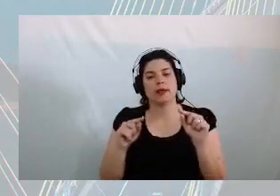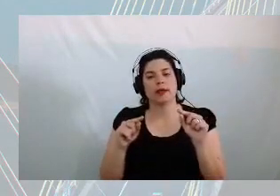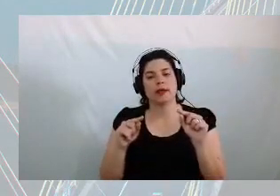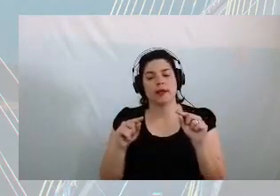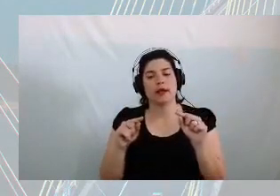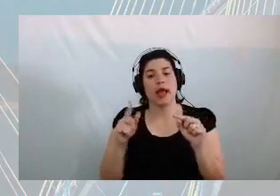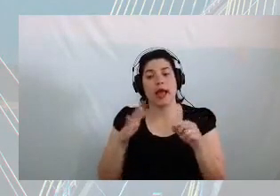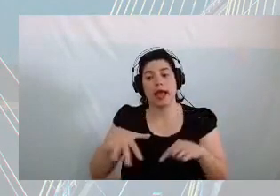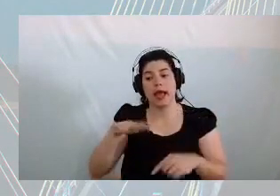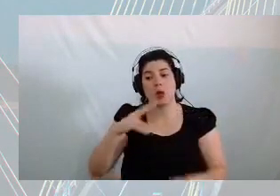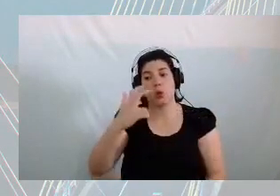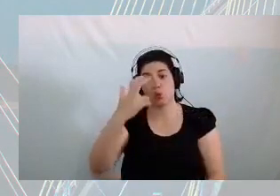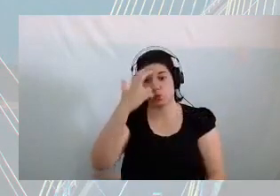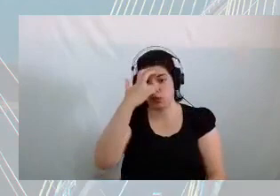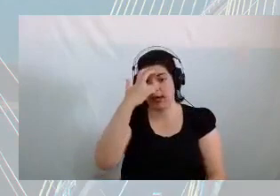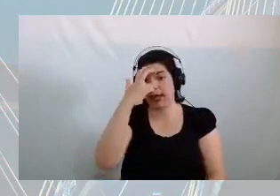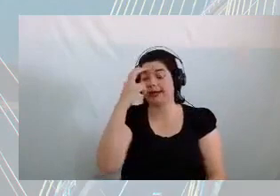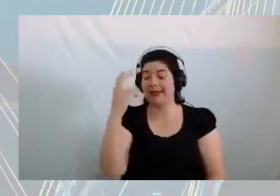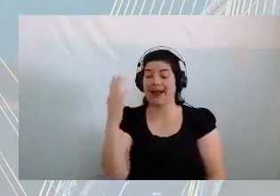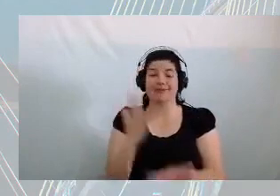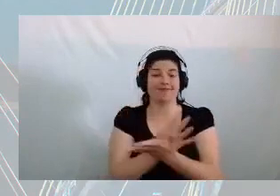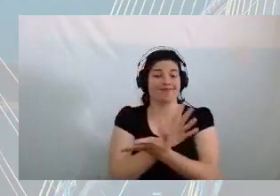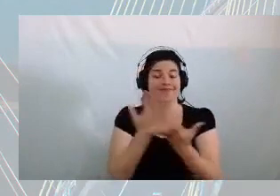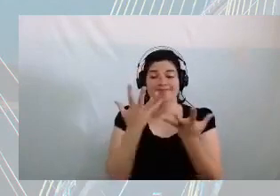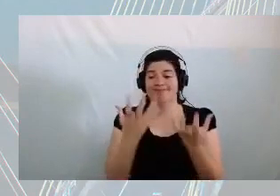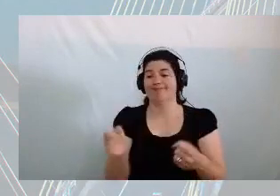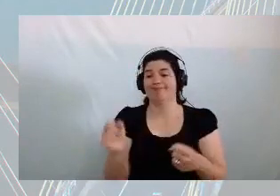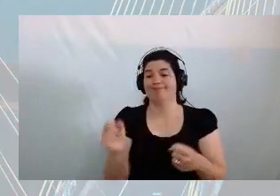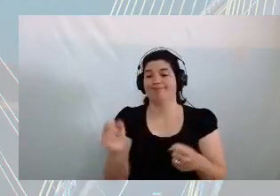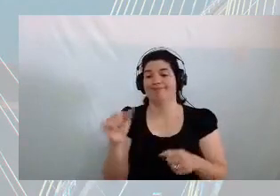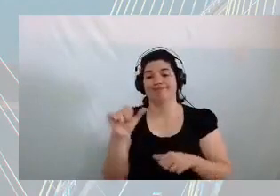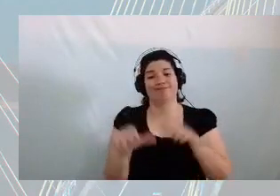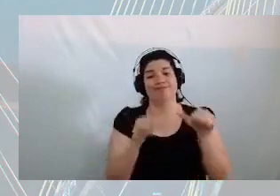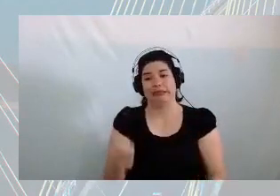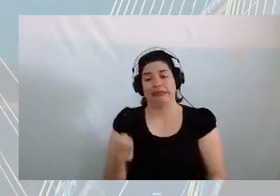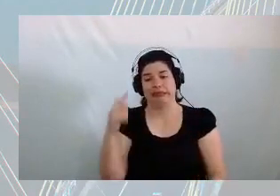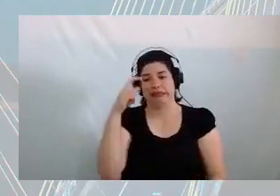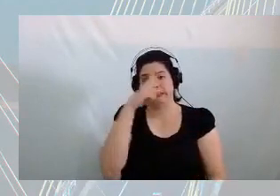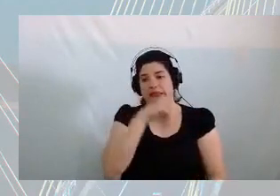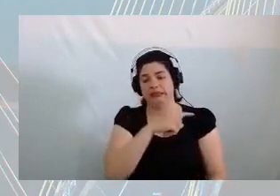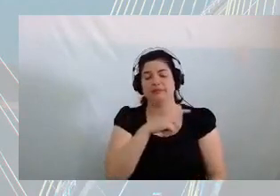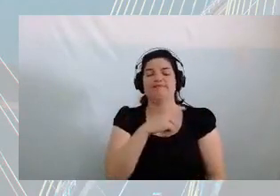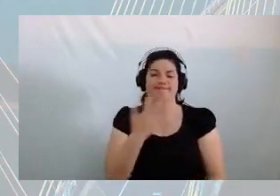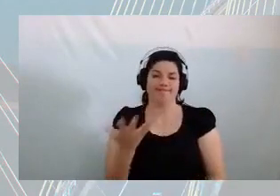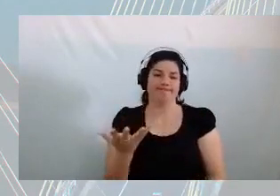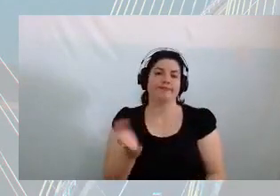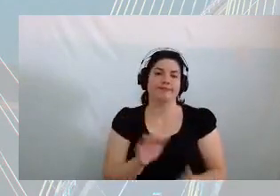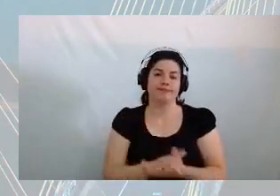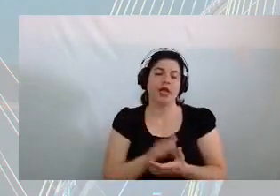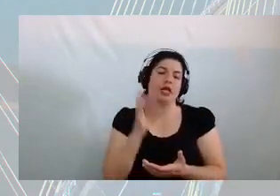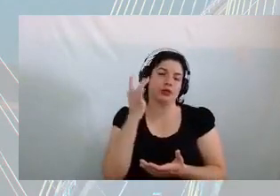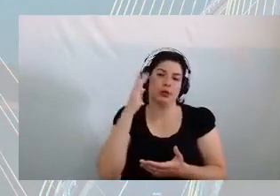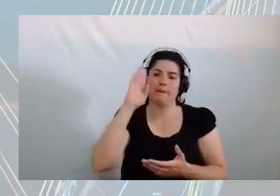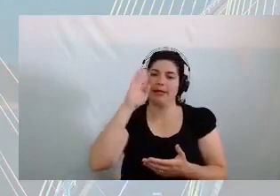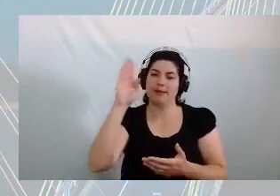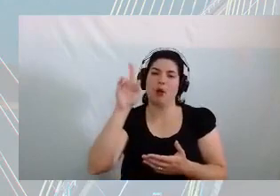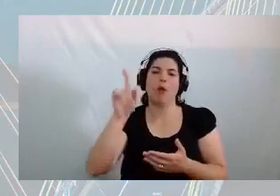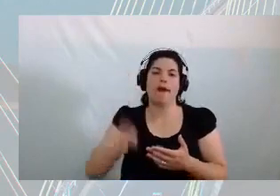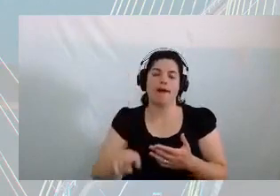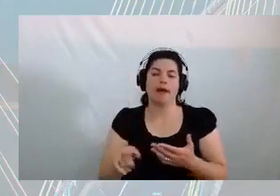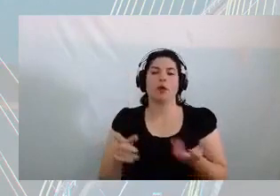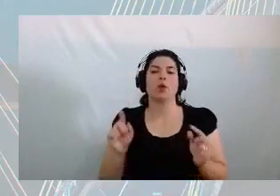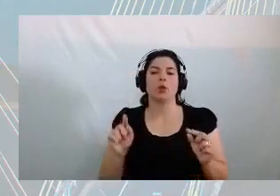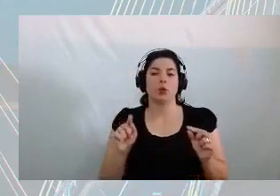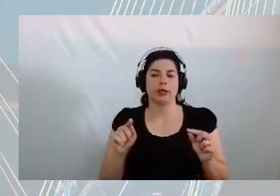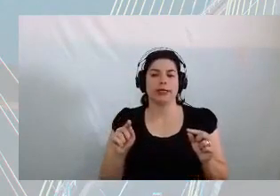cultural, a resistência à mudança. A mudança ela não é pouca para isso tudo acontecer, né? Sim, acho que o ponto principal aqui é fazer um